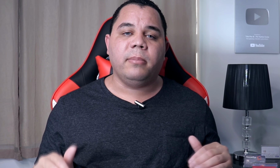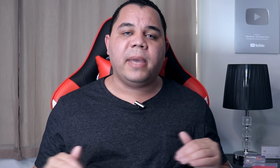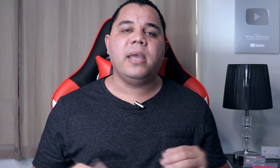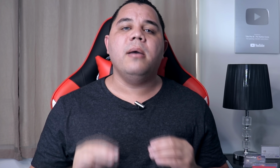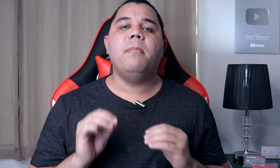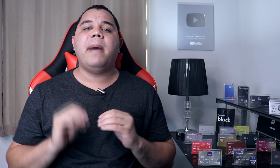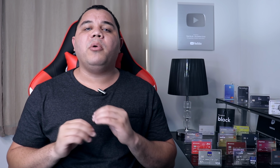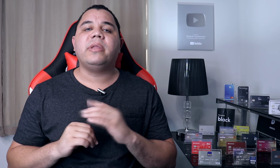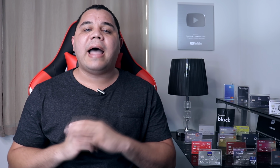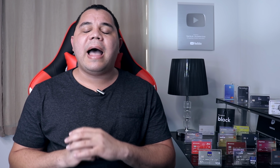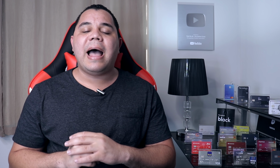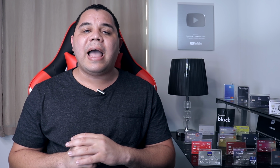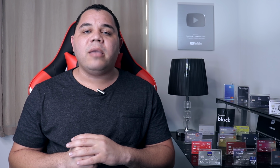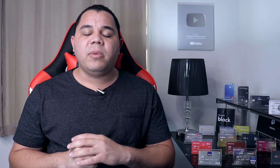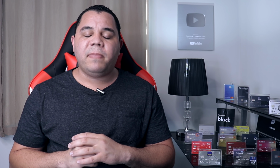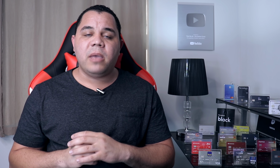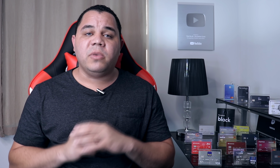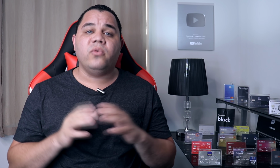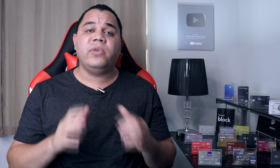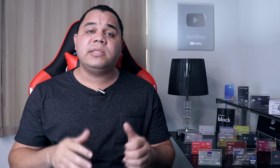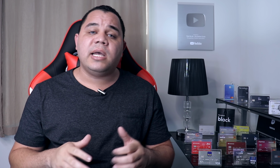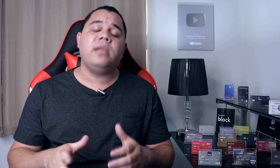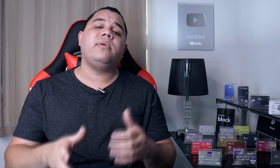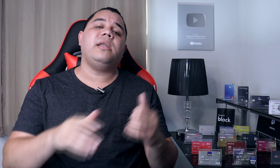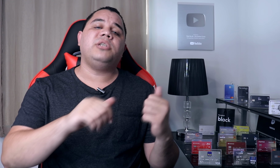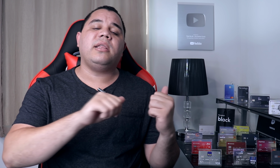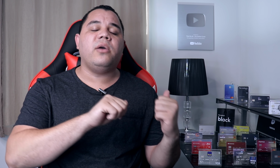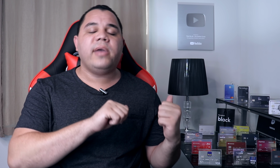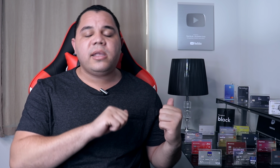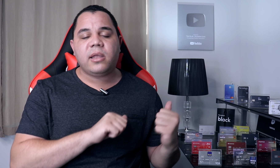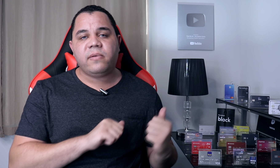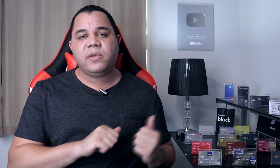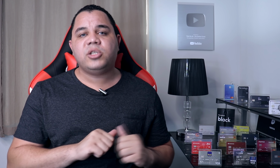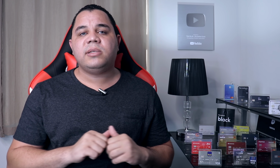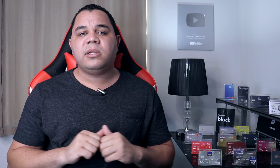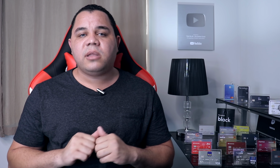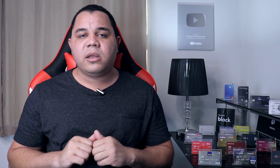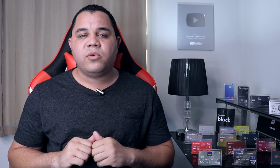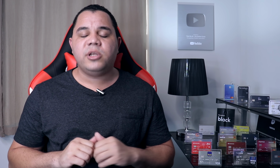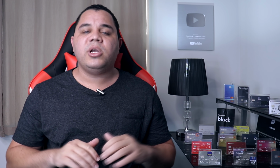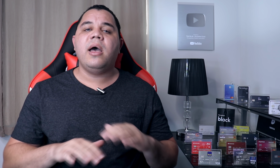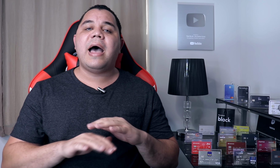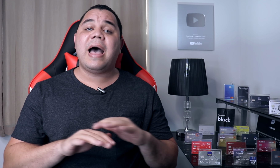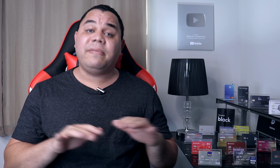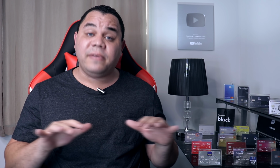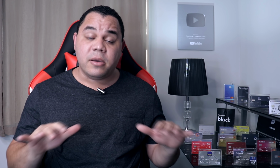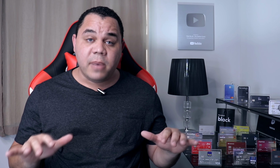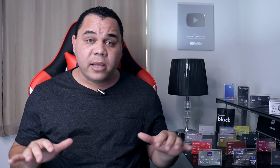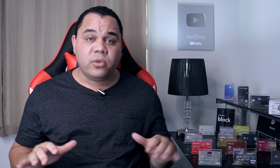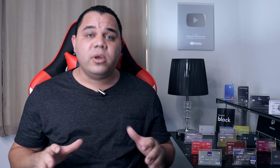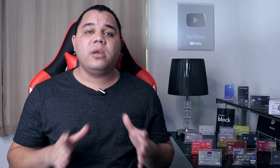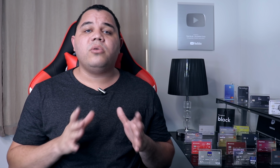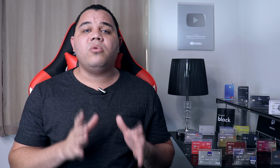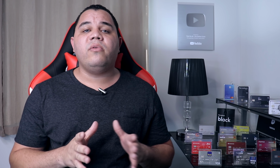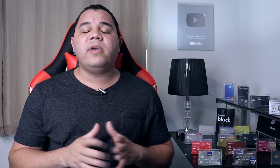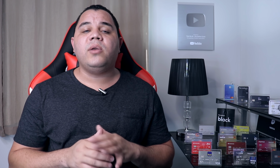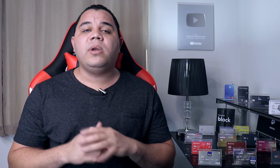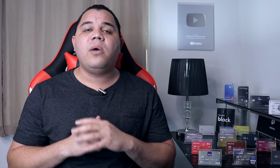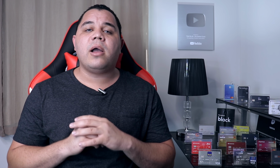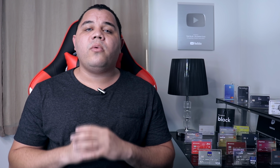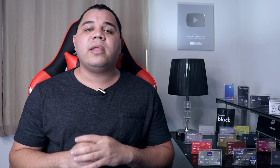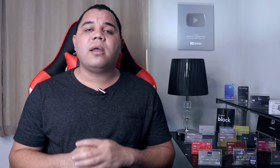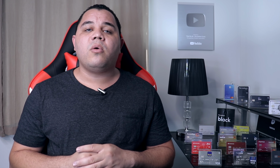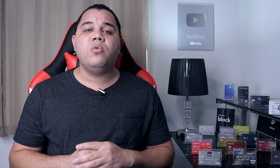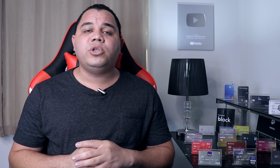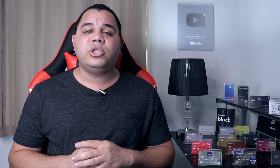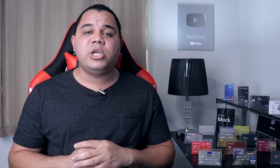irá também pautar a MP1000, visando que ele já deu entrevistas anteriores afirmando que o governo